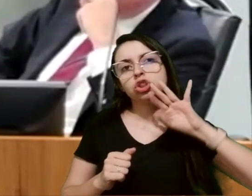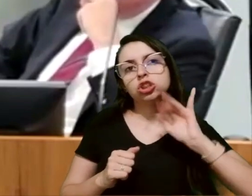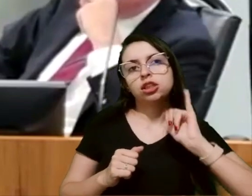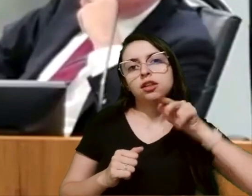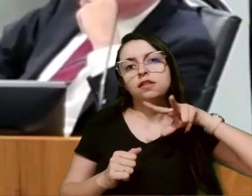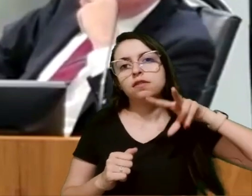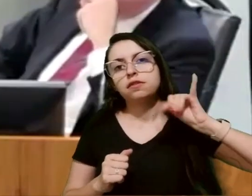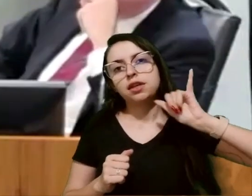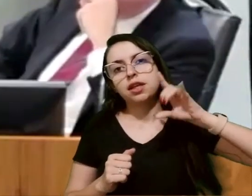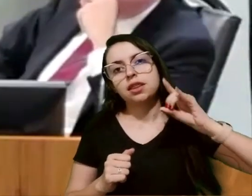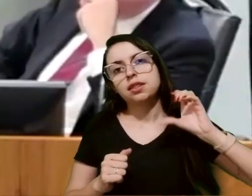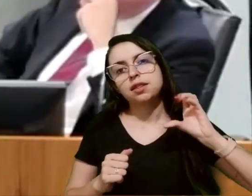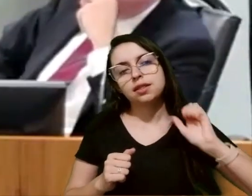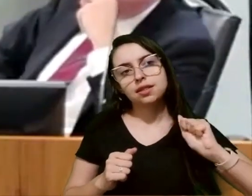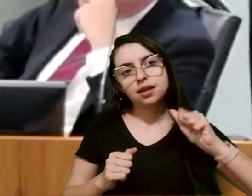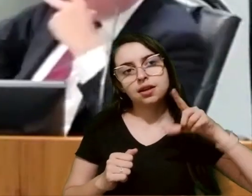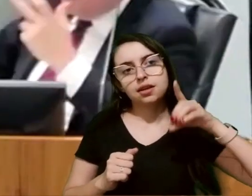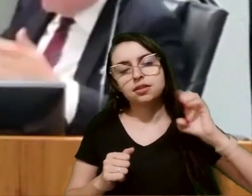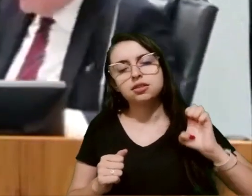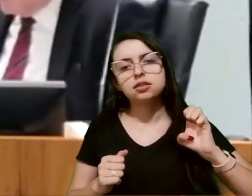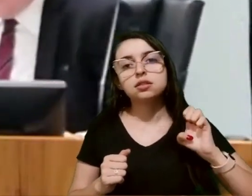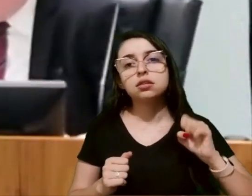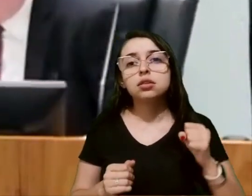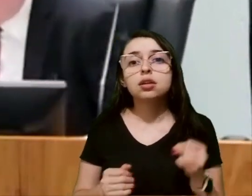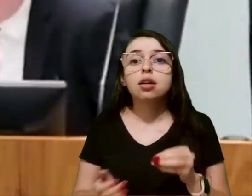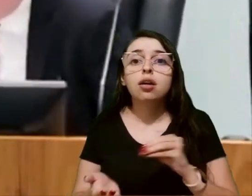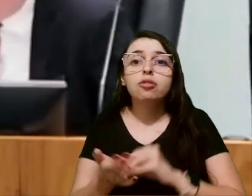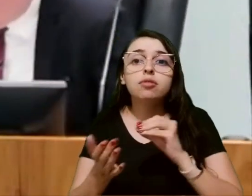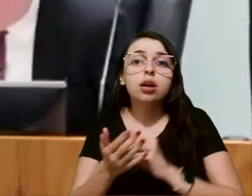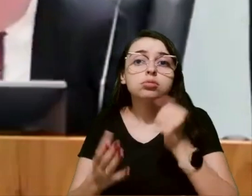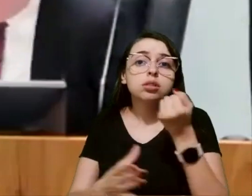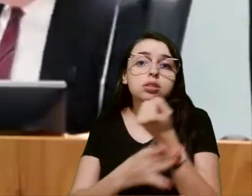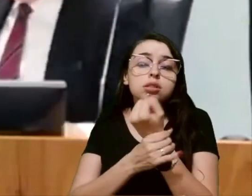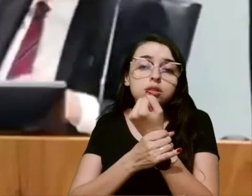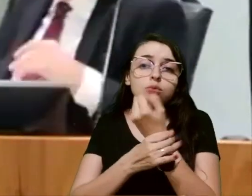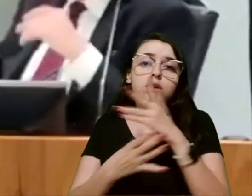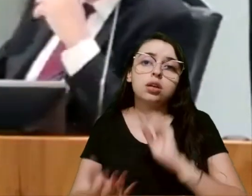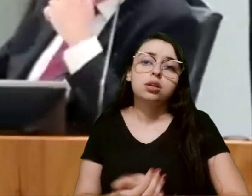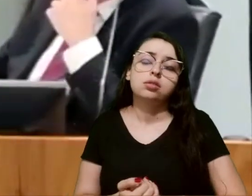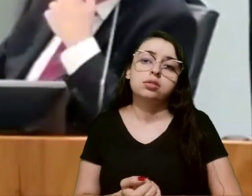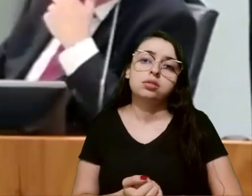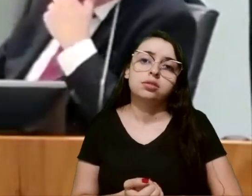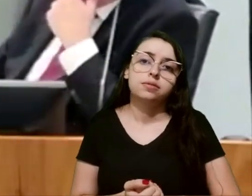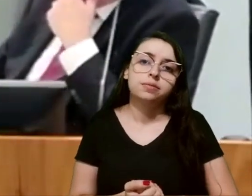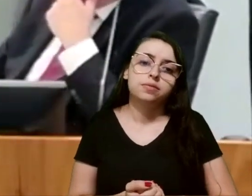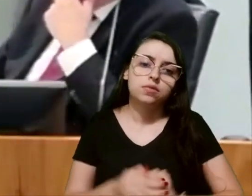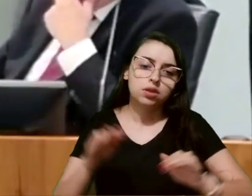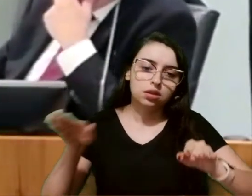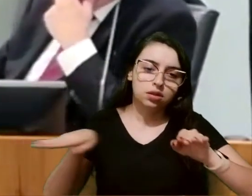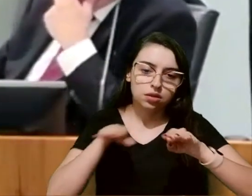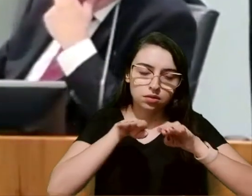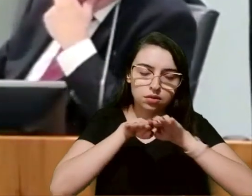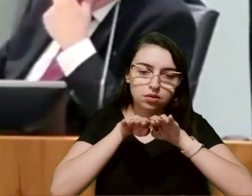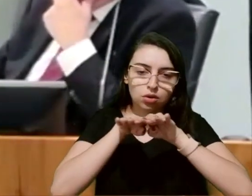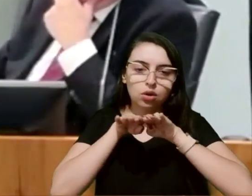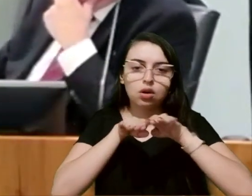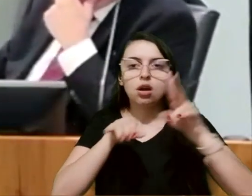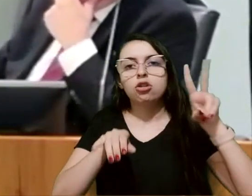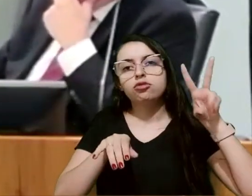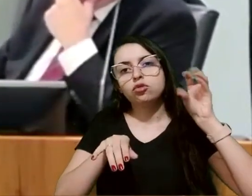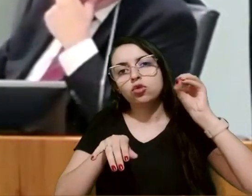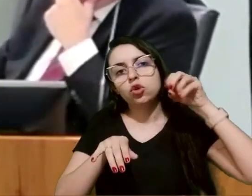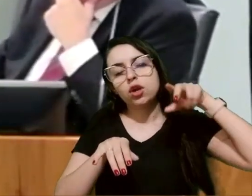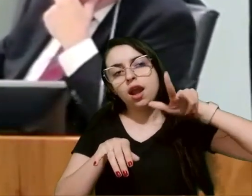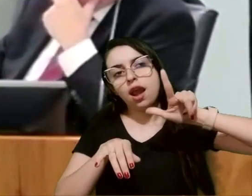insegurança jurídica de novo. Porque a gente está disposto a ter uma maior volatilidade. Se eu equiparar insegurança jurídica